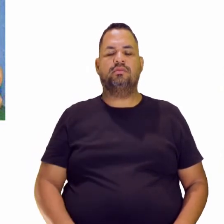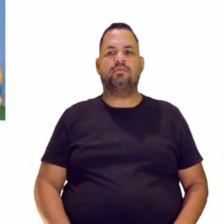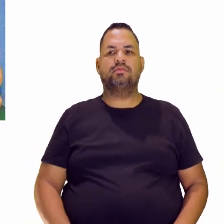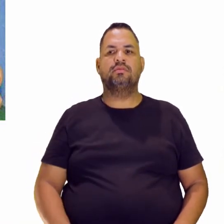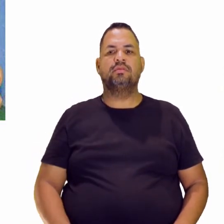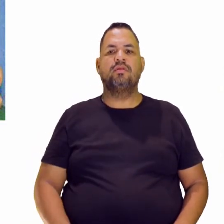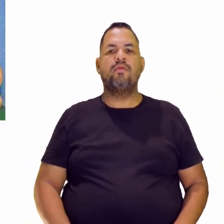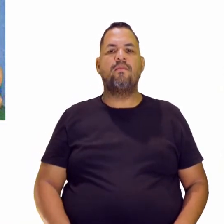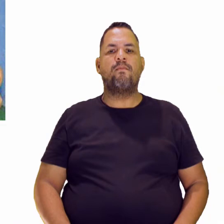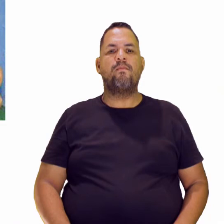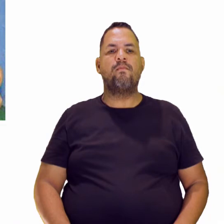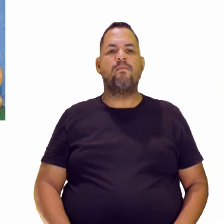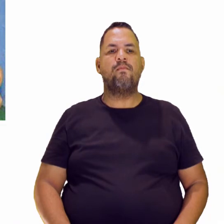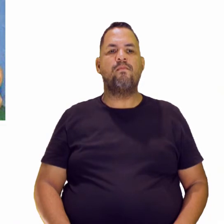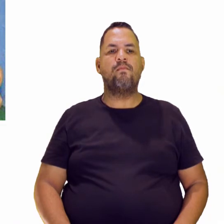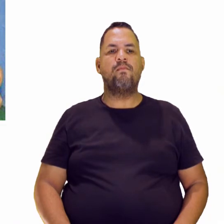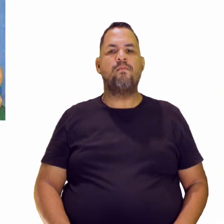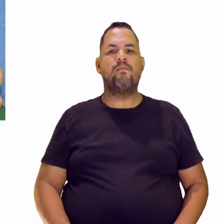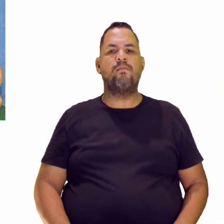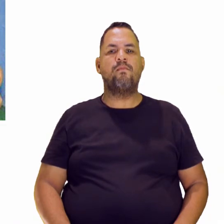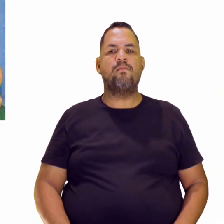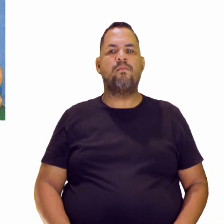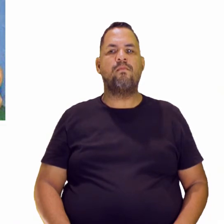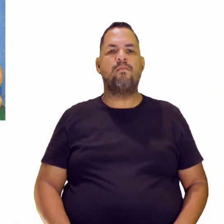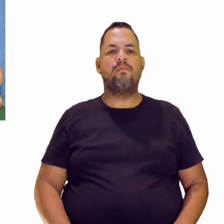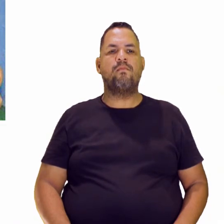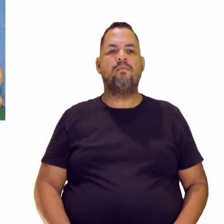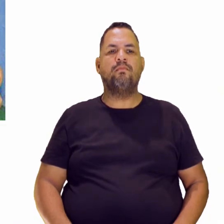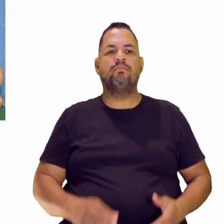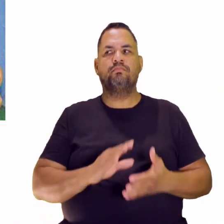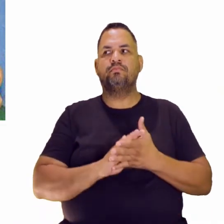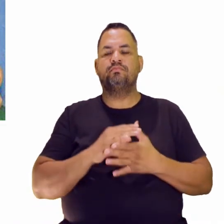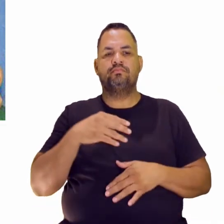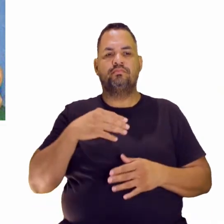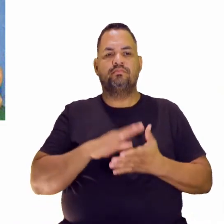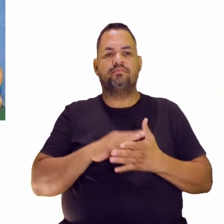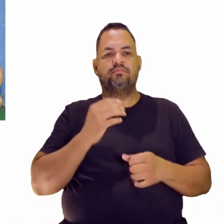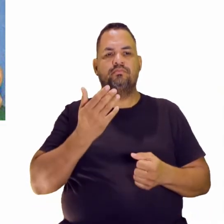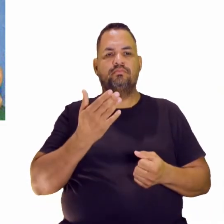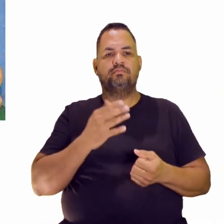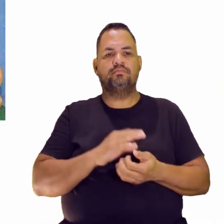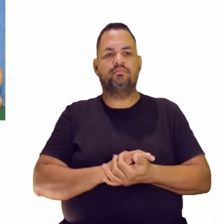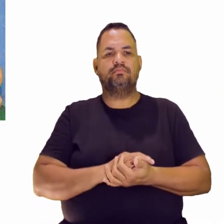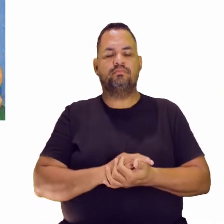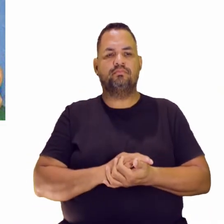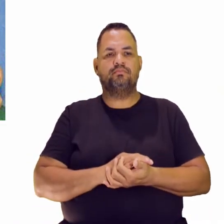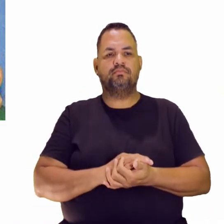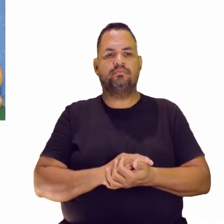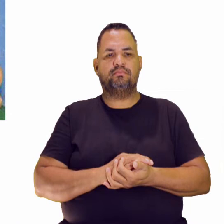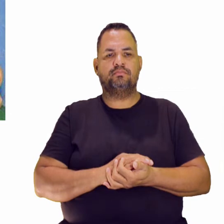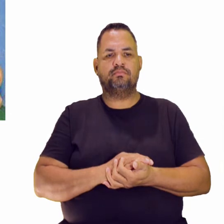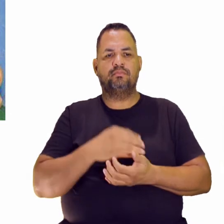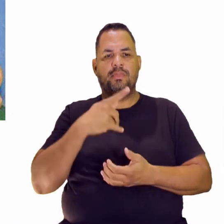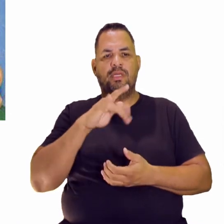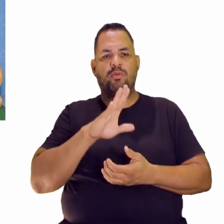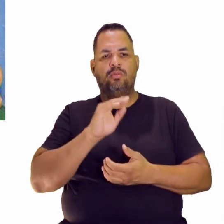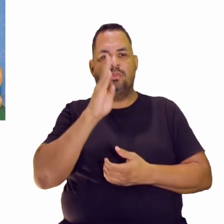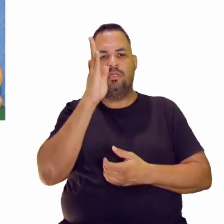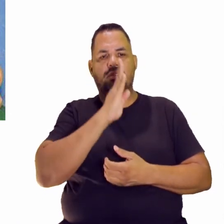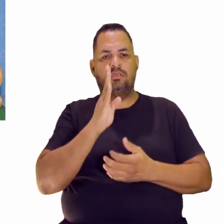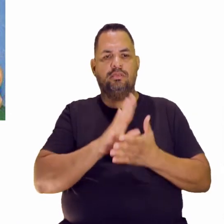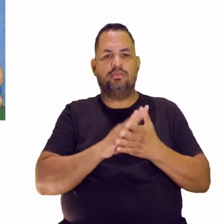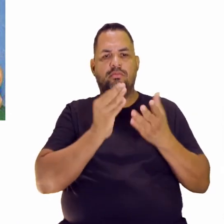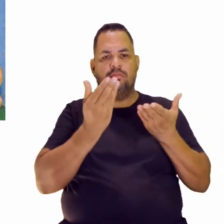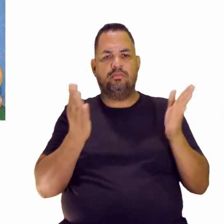Aí, o primeiro movimento é o movimento Pau-Brasil, que propõe uma arte de exportação,